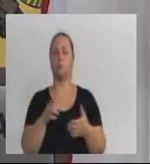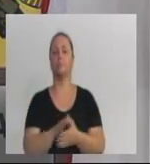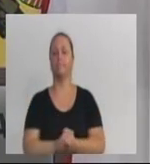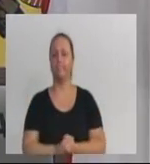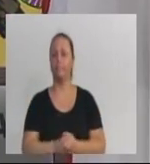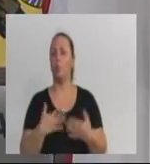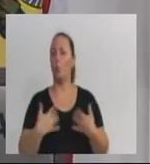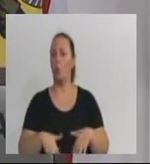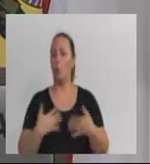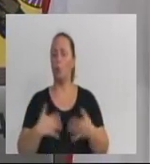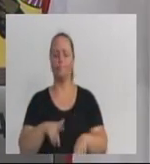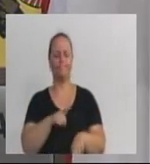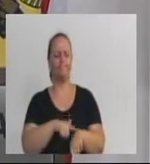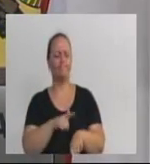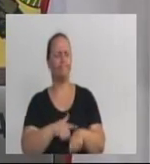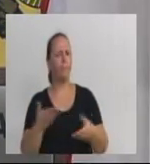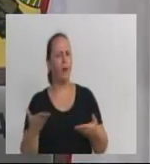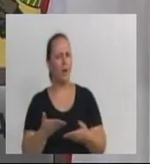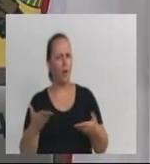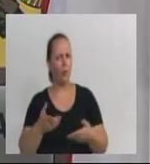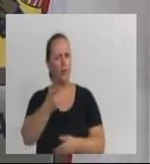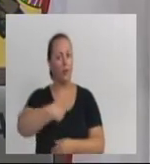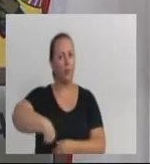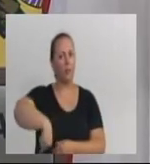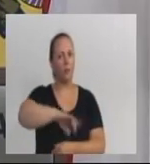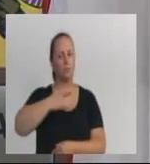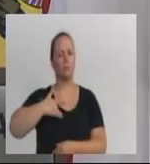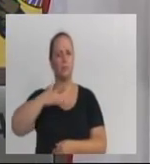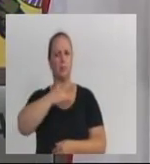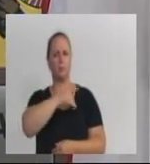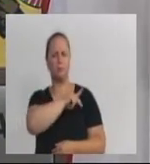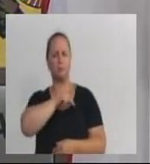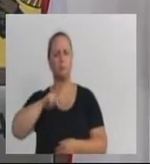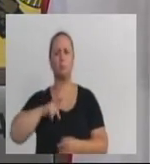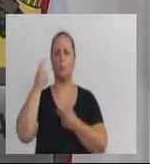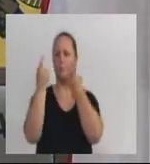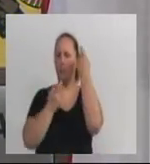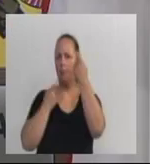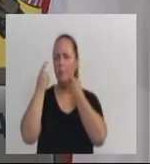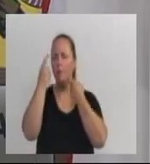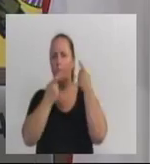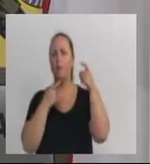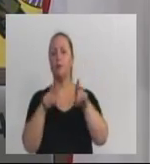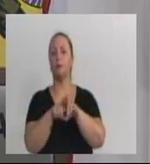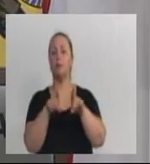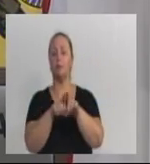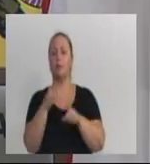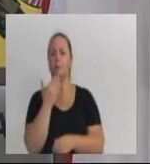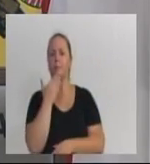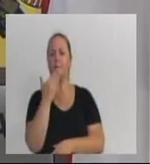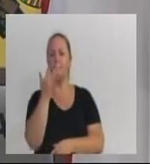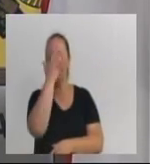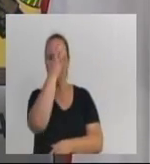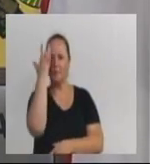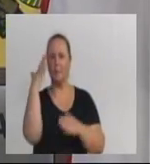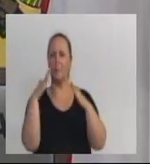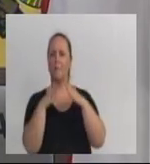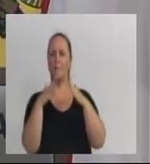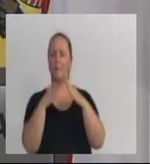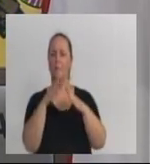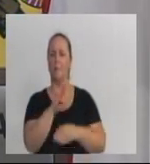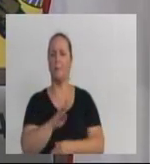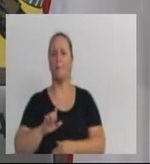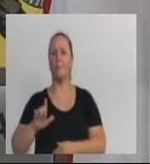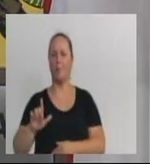neste momento em que nós, além da saúde pública, nos preocupamos, e aqui é pedido de moradores de Blumenau,